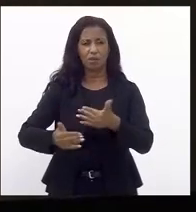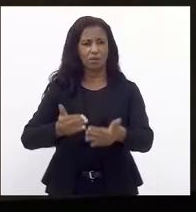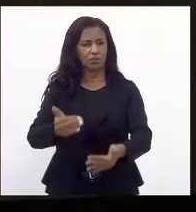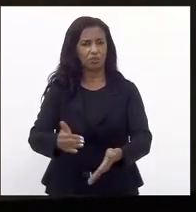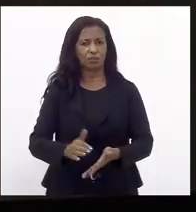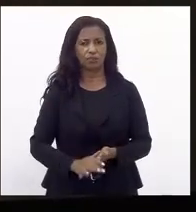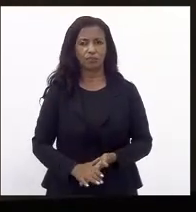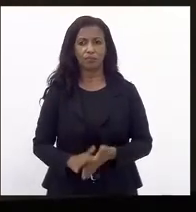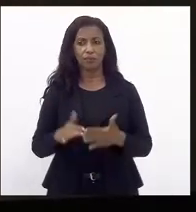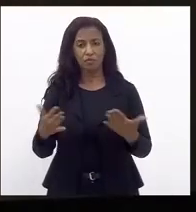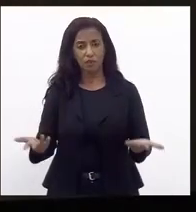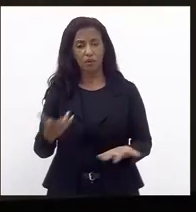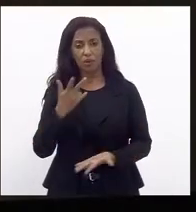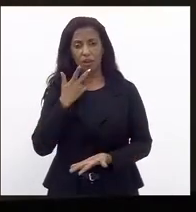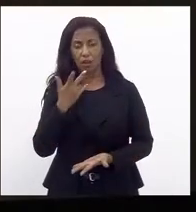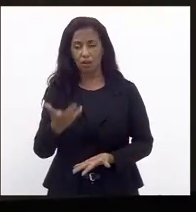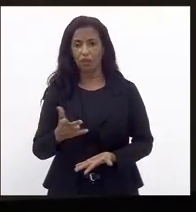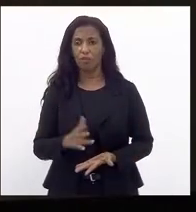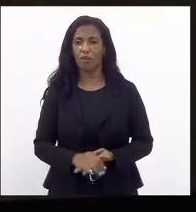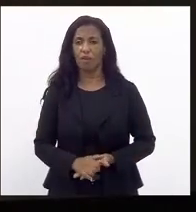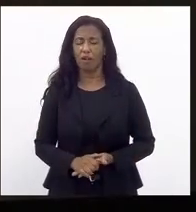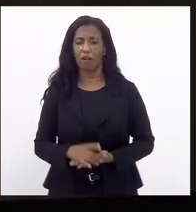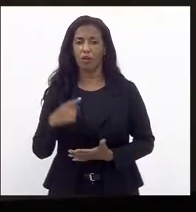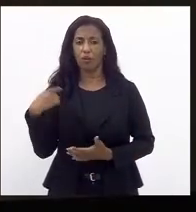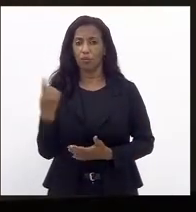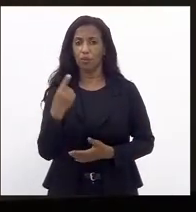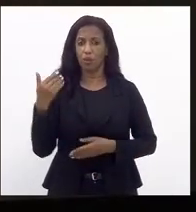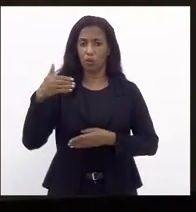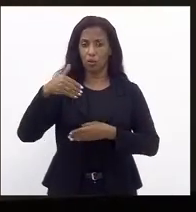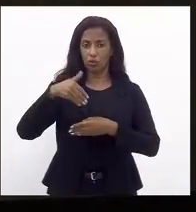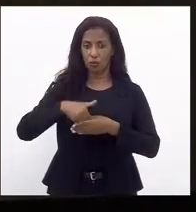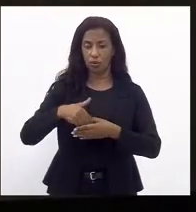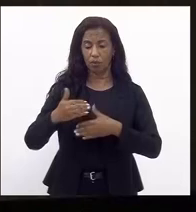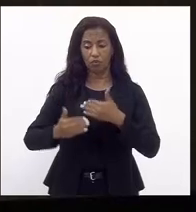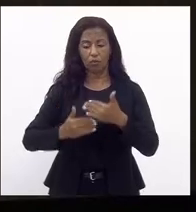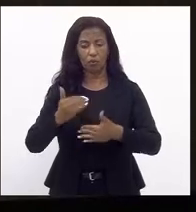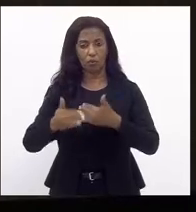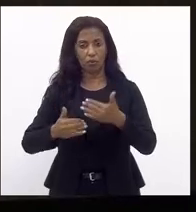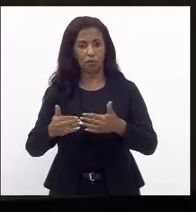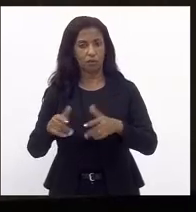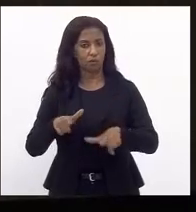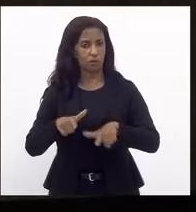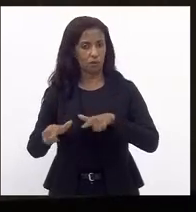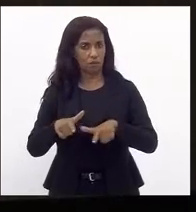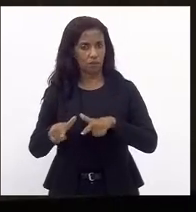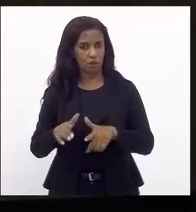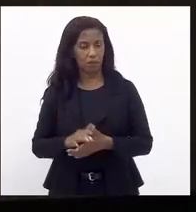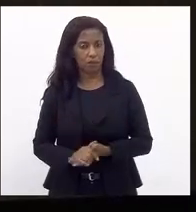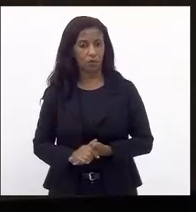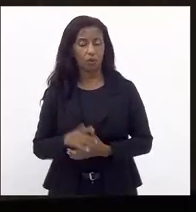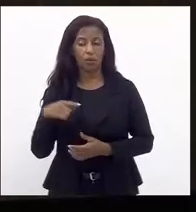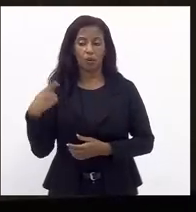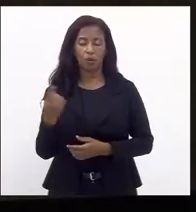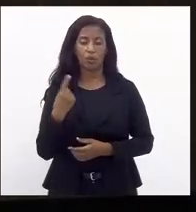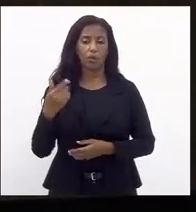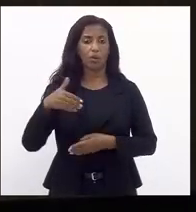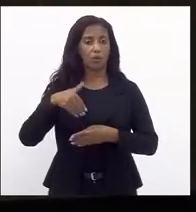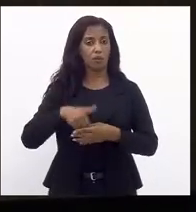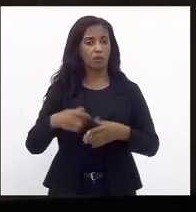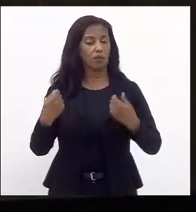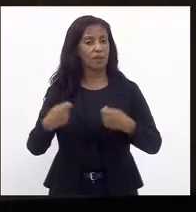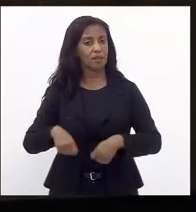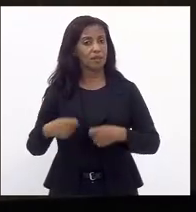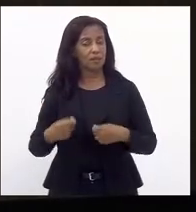foi essa então eu quero dizer que o o que nós voltamos foi um avanço para o servidor o que nós voltamos